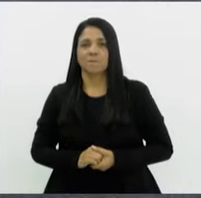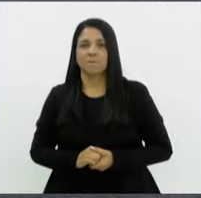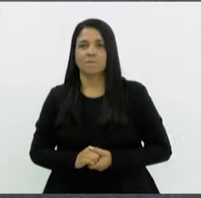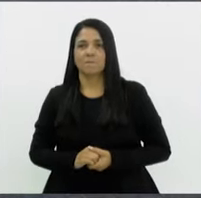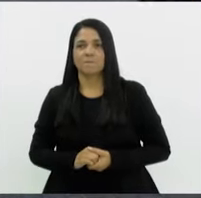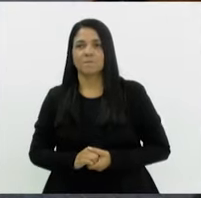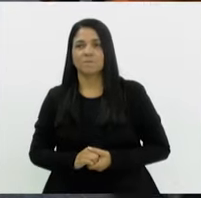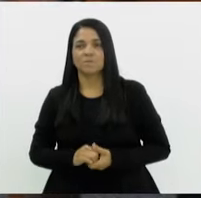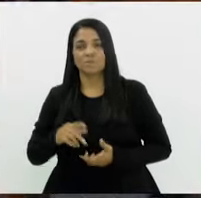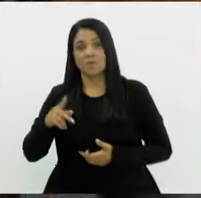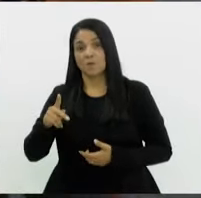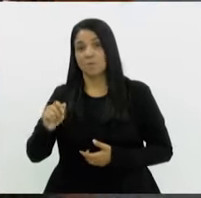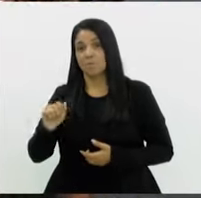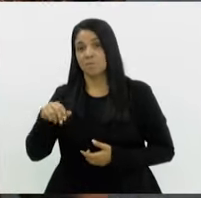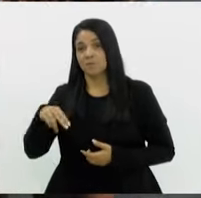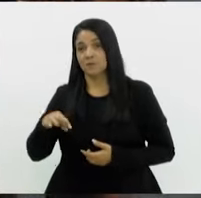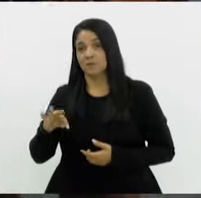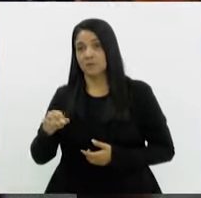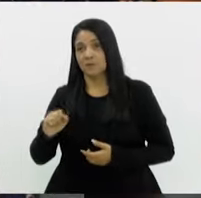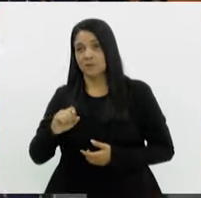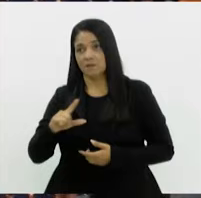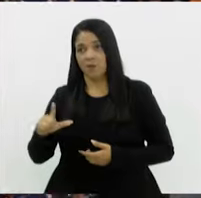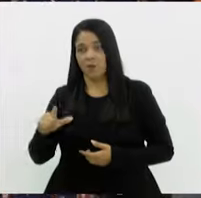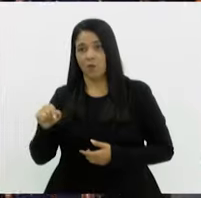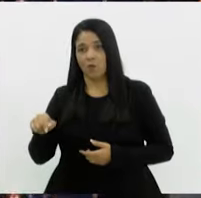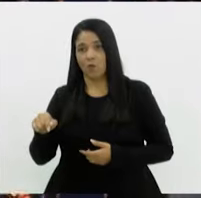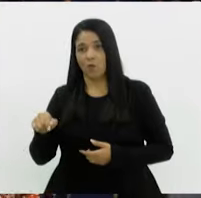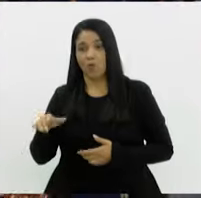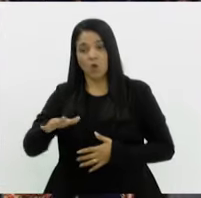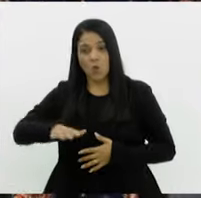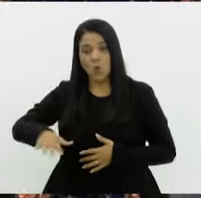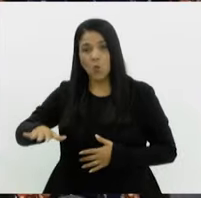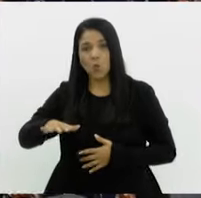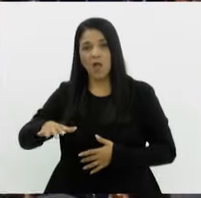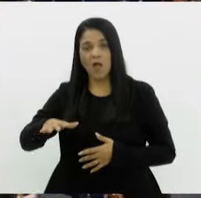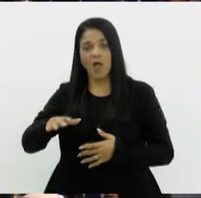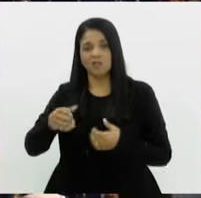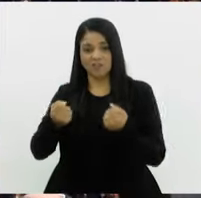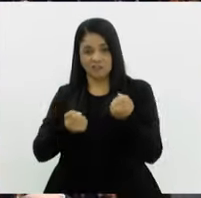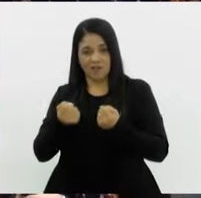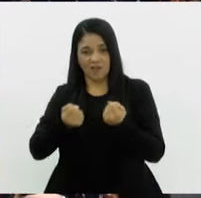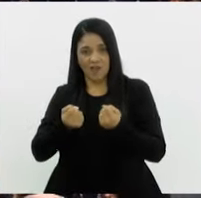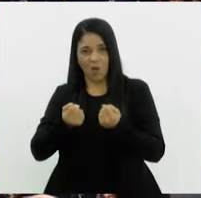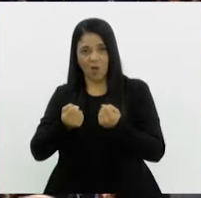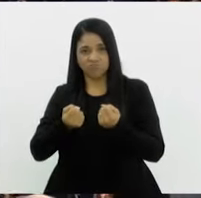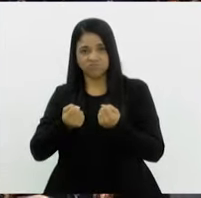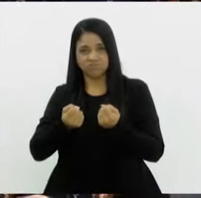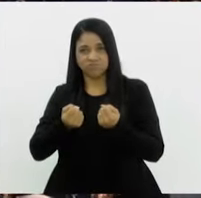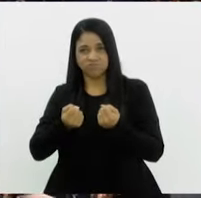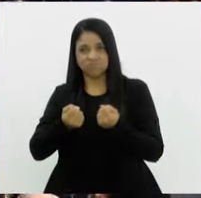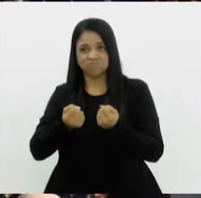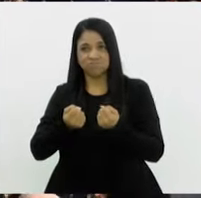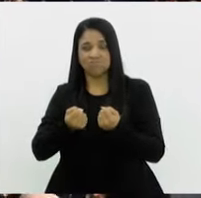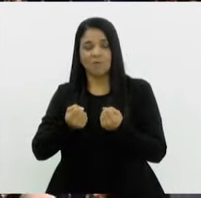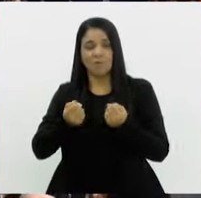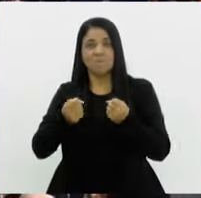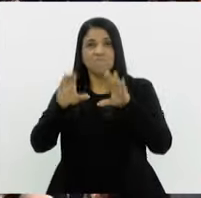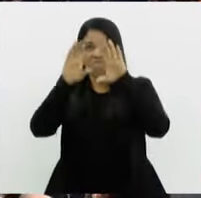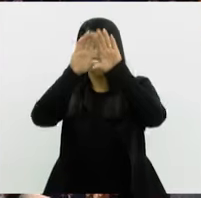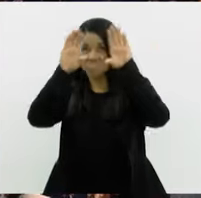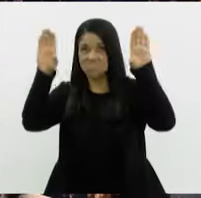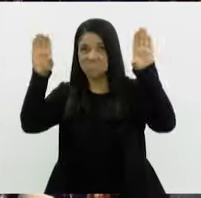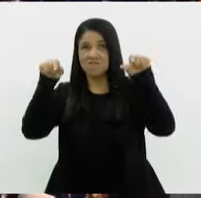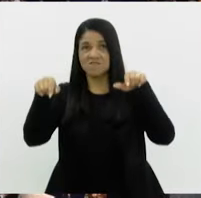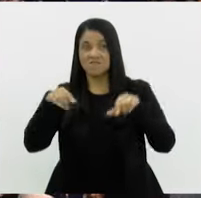no Pantanal, que nós vimos, local de desmanche de carro, onde estava escrito bem grande, bem-vindo ao